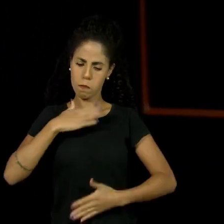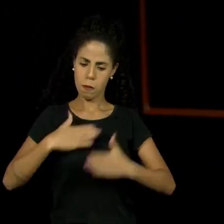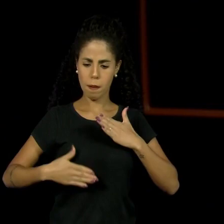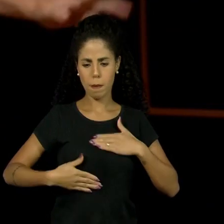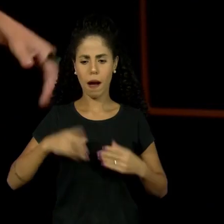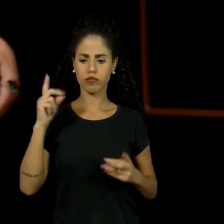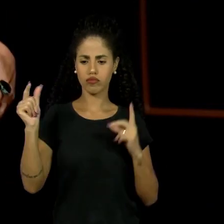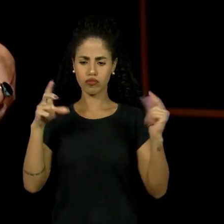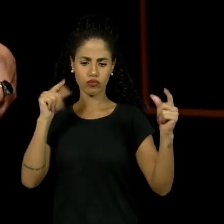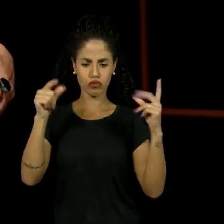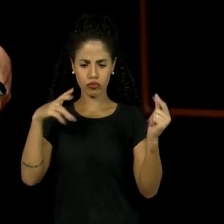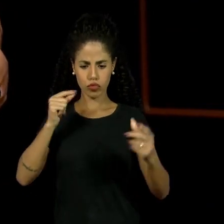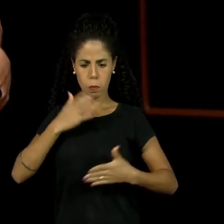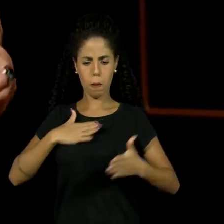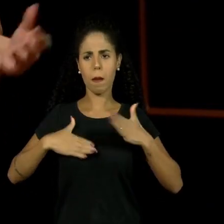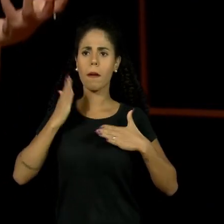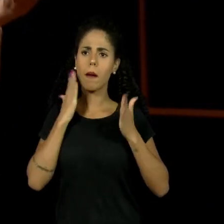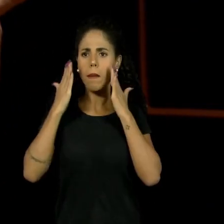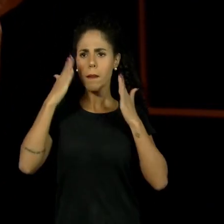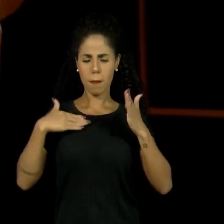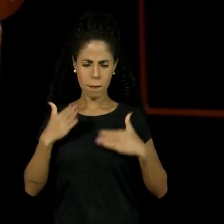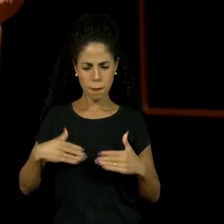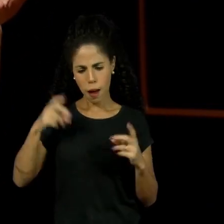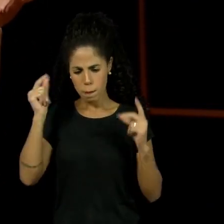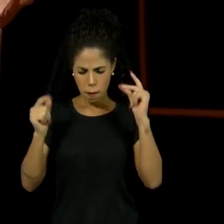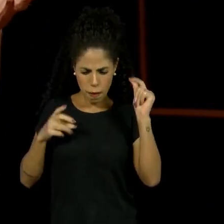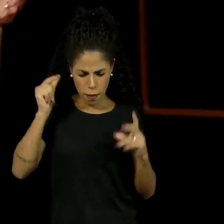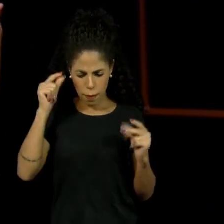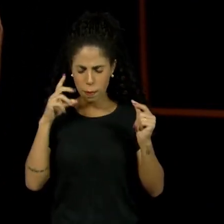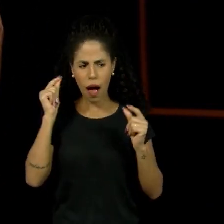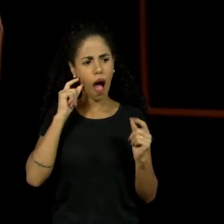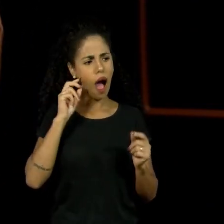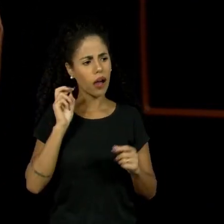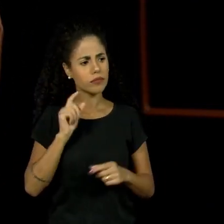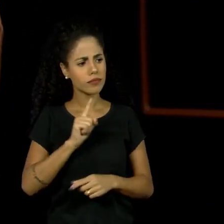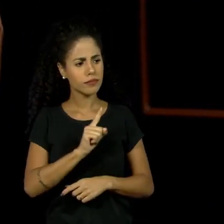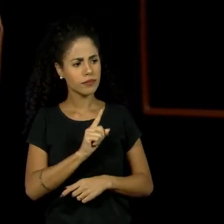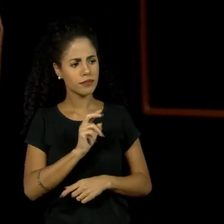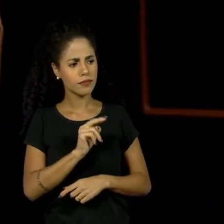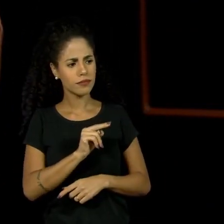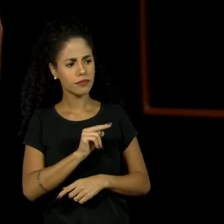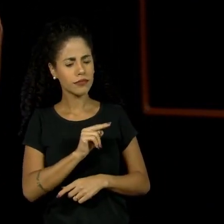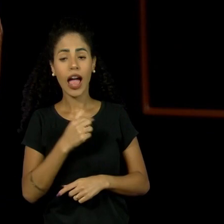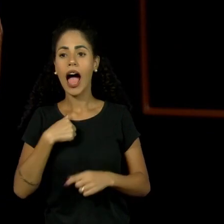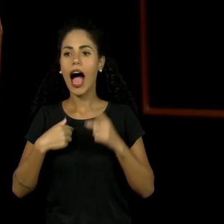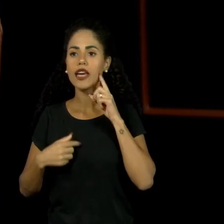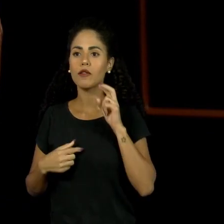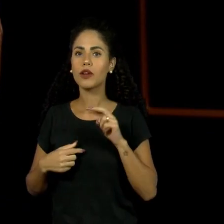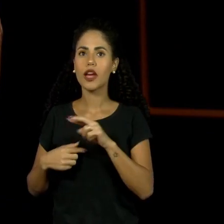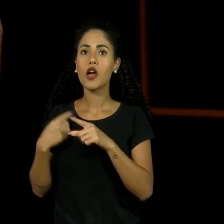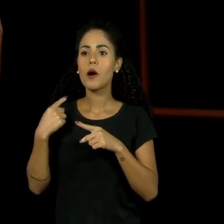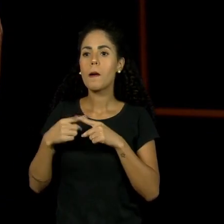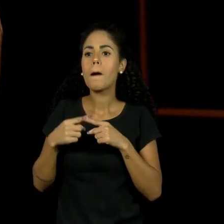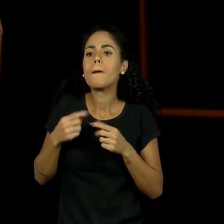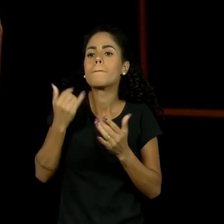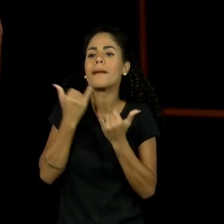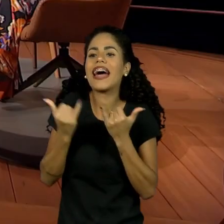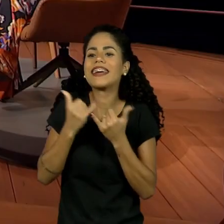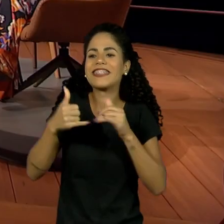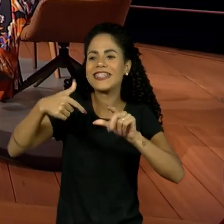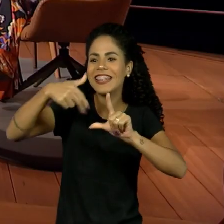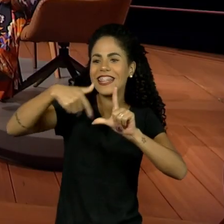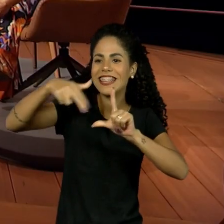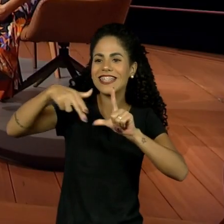batendo e fazendo tudo. Quando acabou, eu olhei para ele, eu falo que aquele parece desenho animado, assim, ele abriu a boca, a